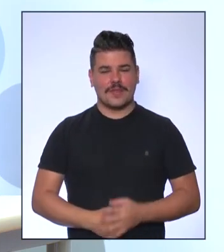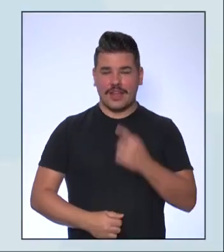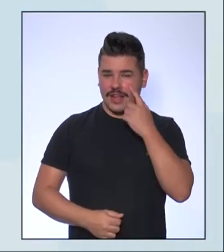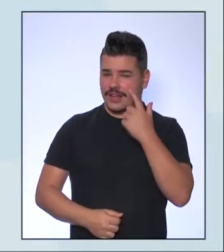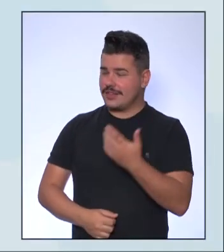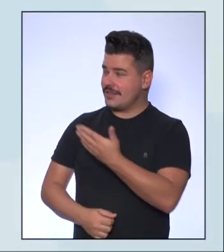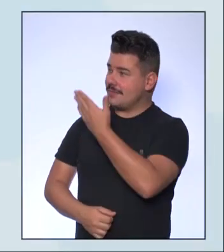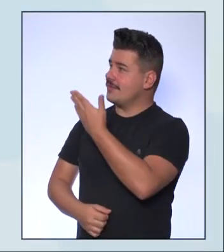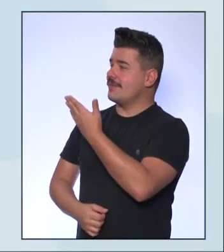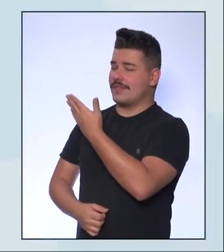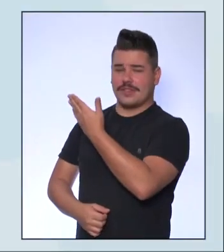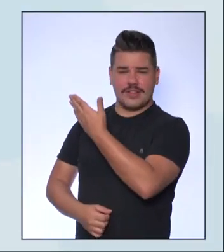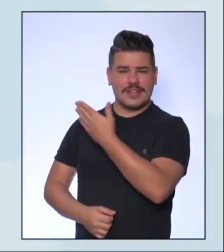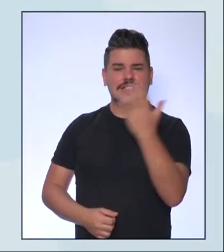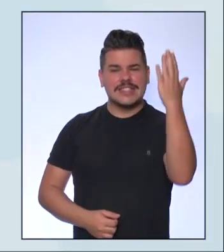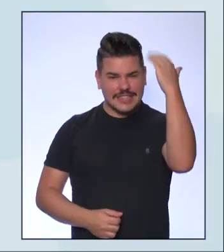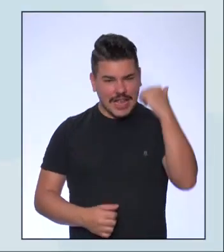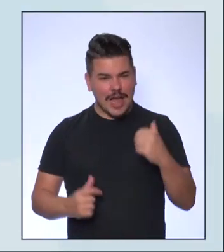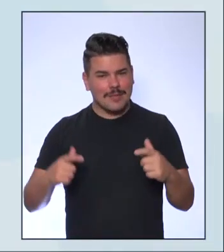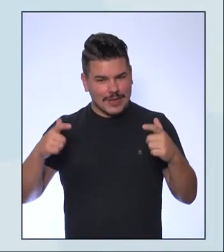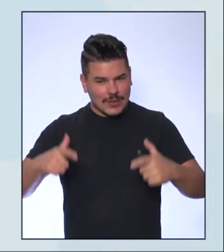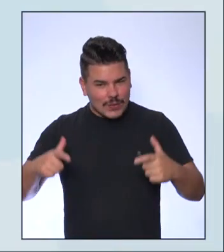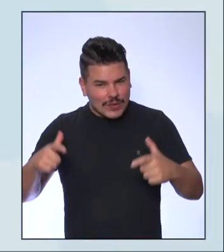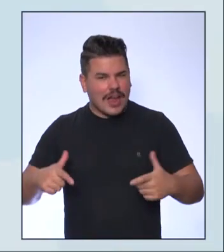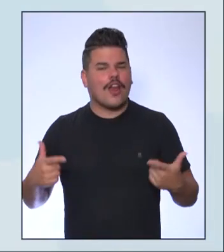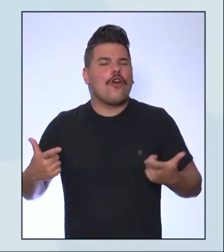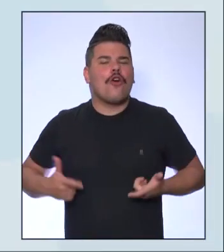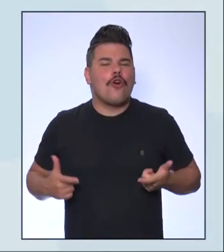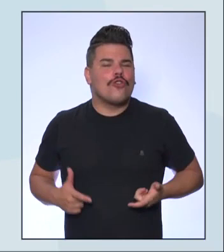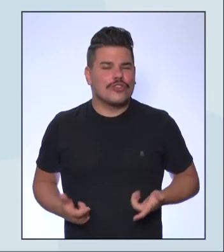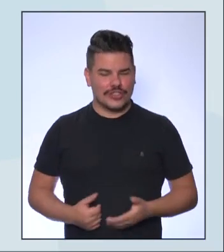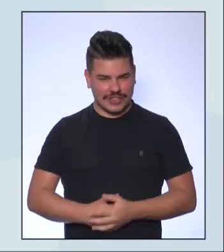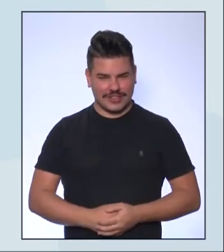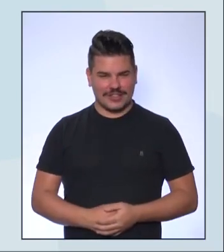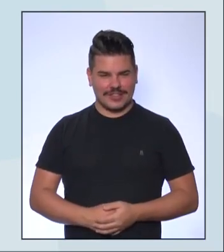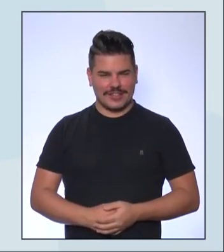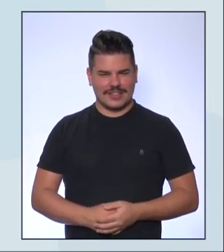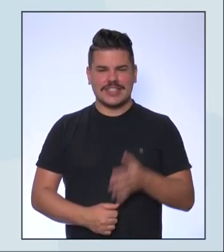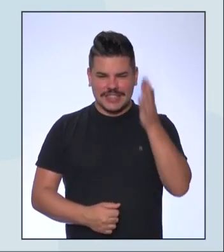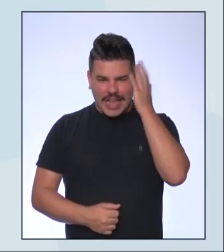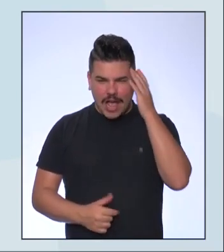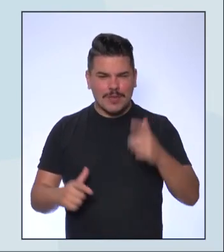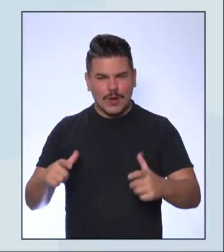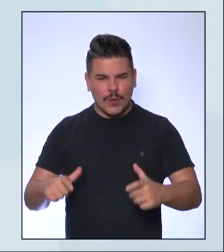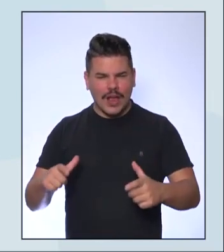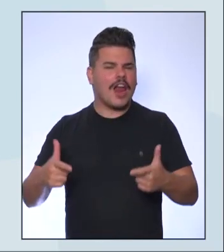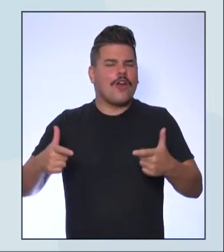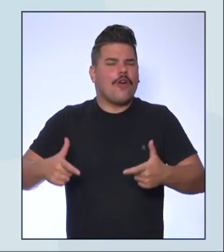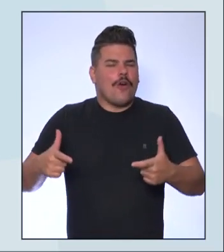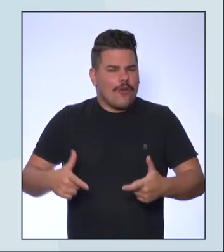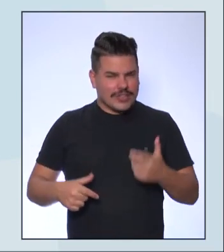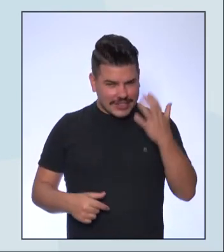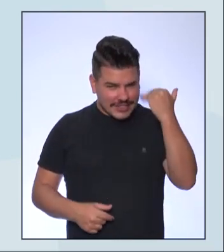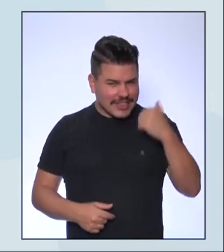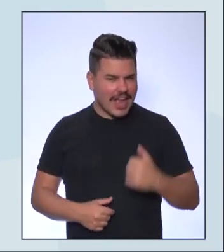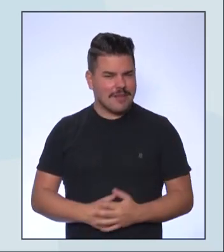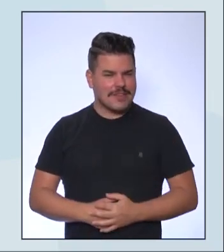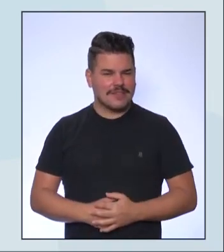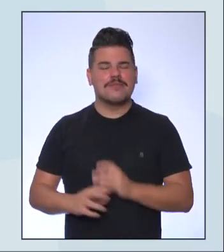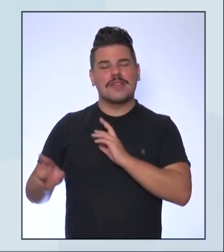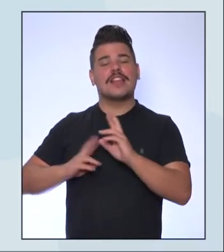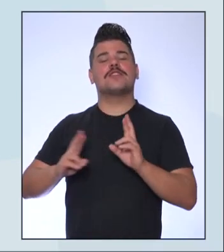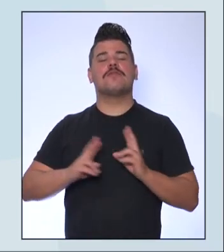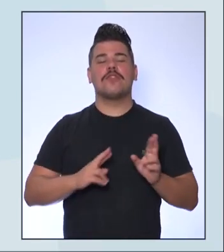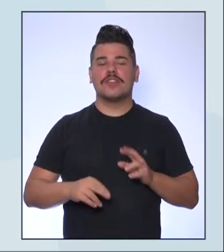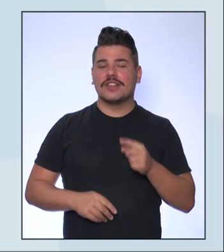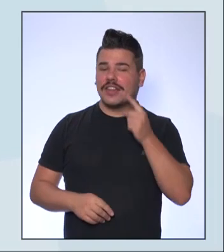foto, alguém saberia me dizer aonde é essa foto? É só uma pergunta só para mim e para o professor aqui, o professor Carlos. Onde é essa